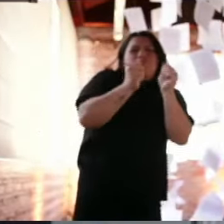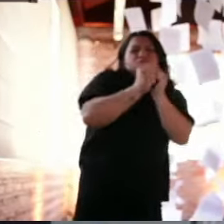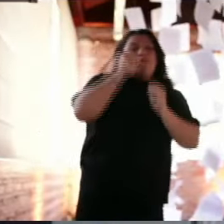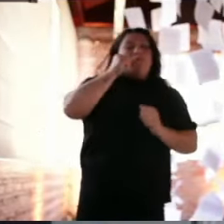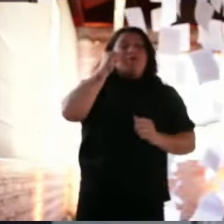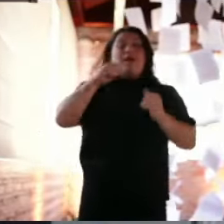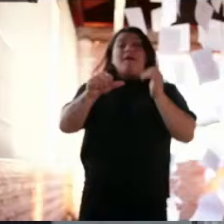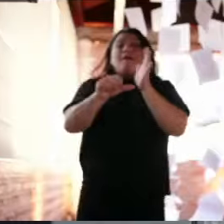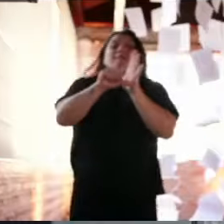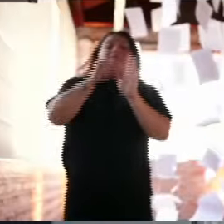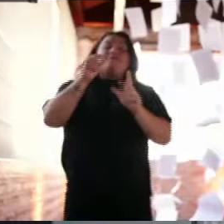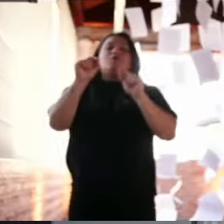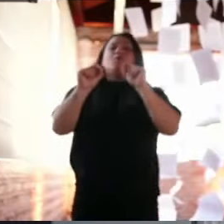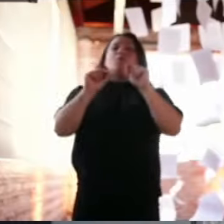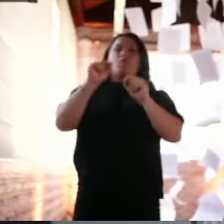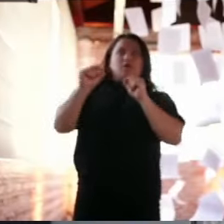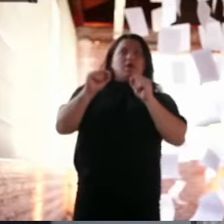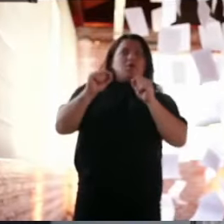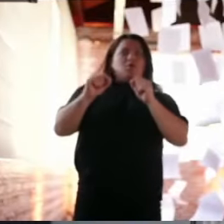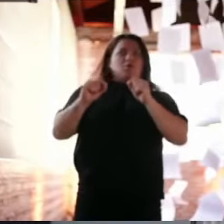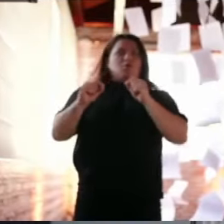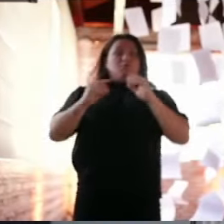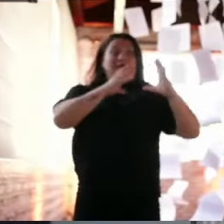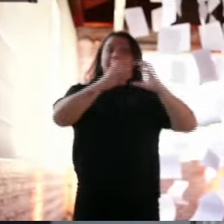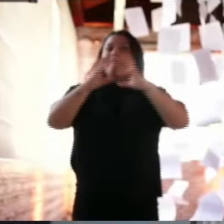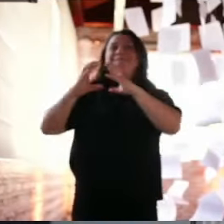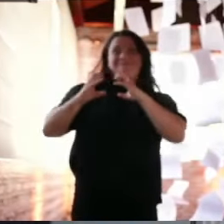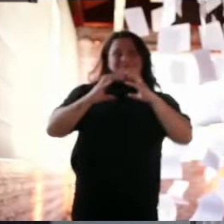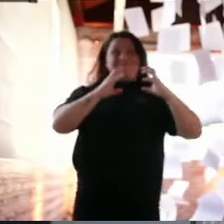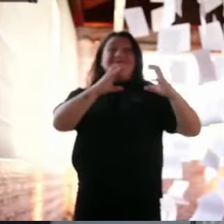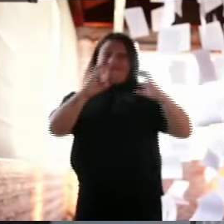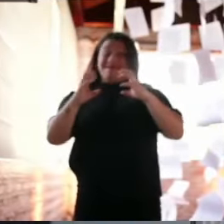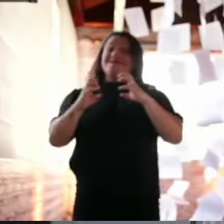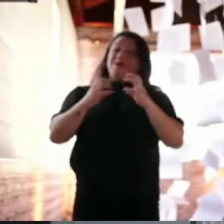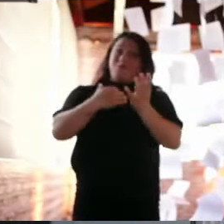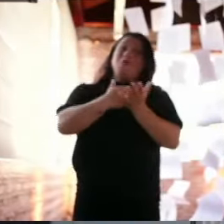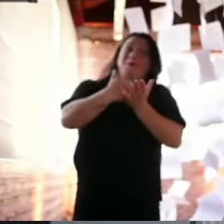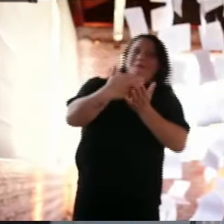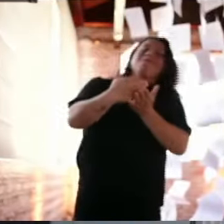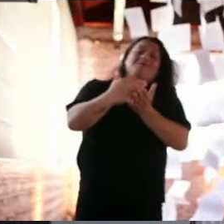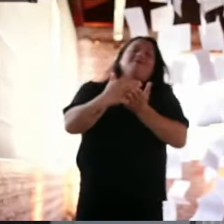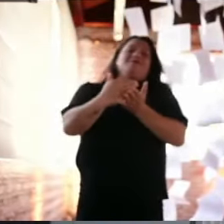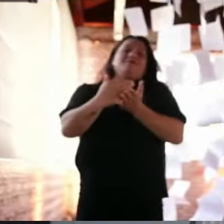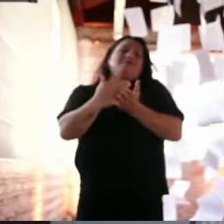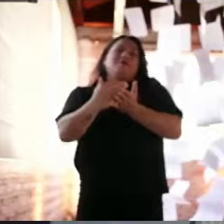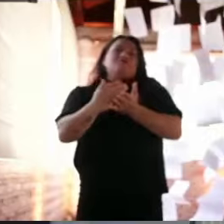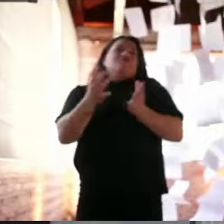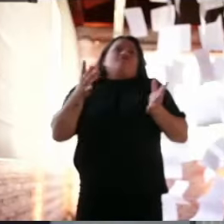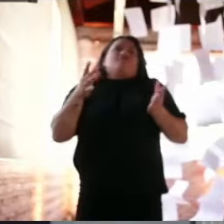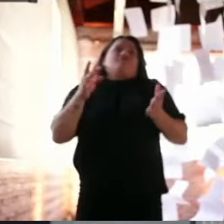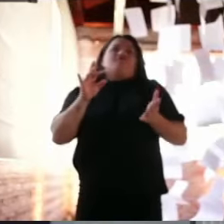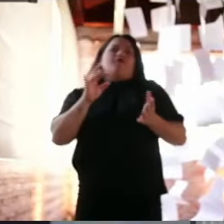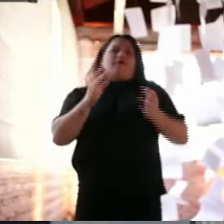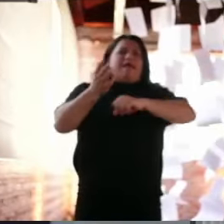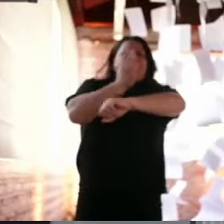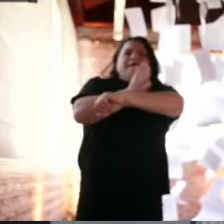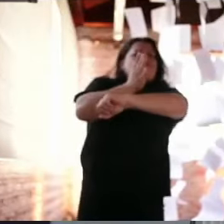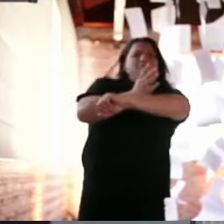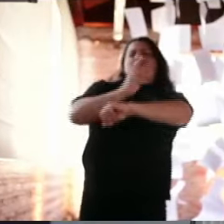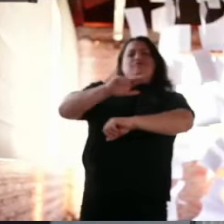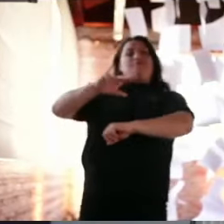primeiro com muita fogueira né ali no comecinho muita fogueira que Como diz a federite não foi exatamente na Idade Média